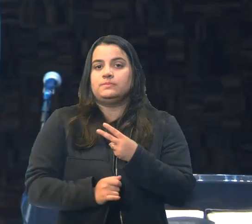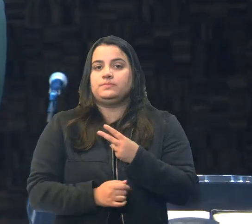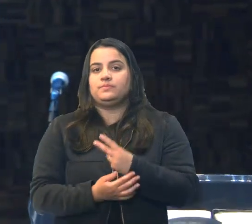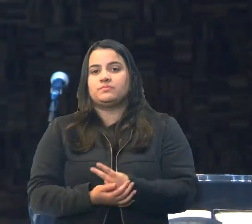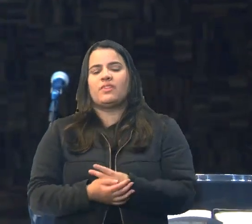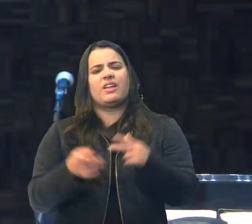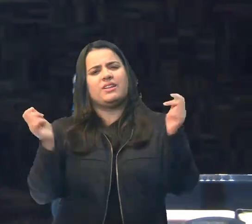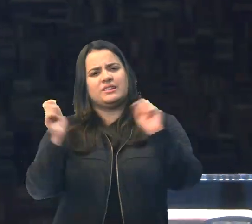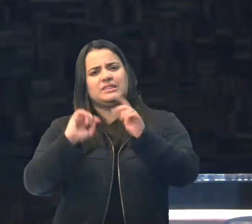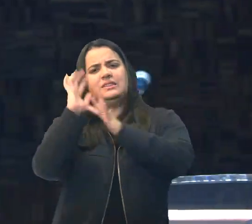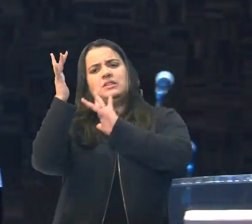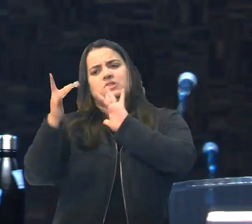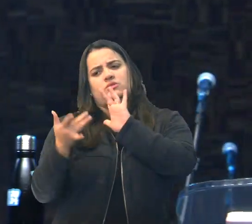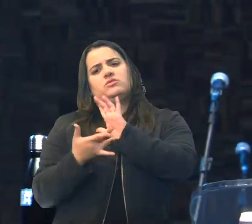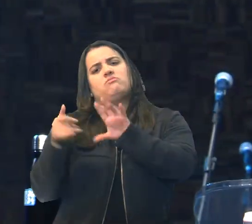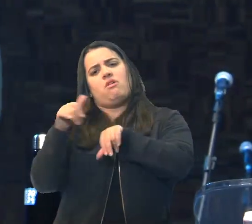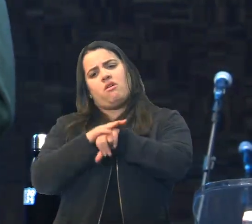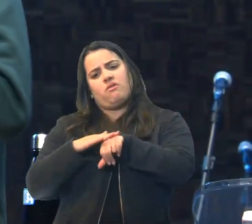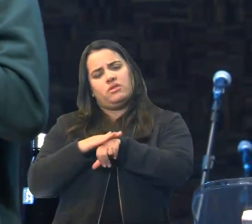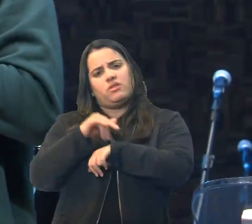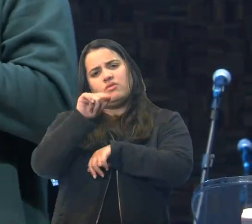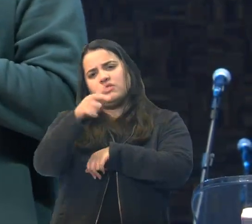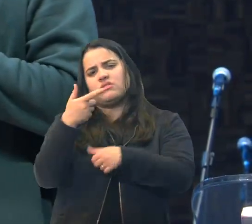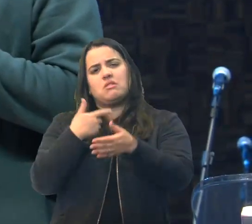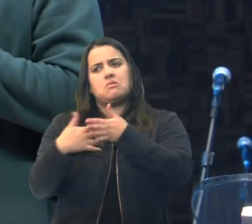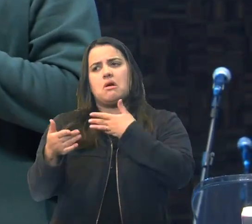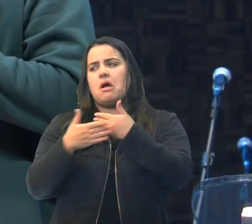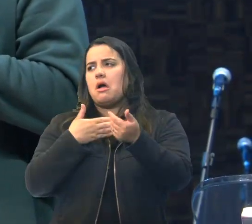deixa Jesus falar com você o que Ele quiser.